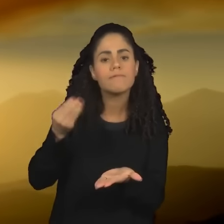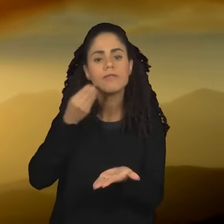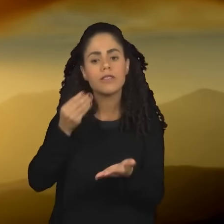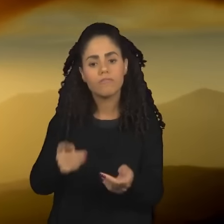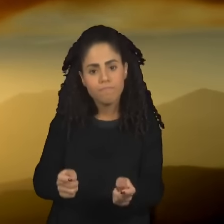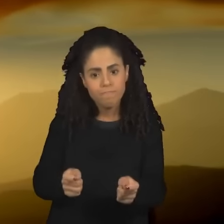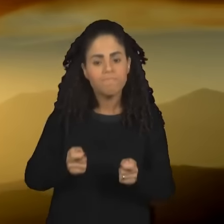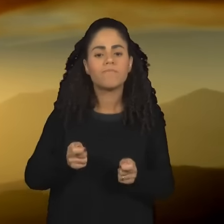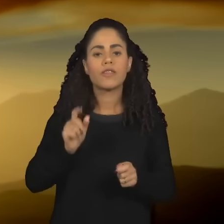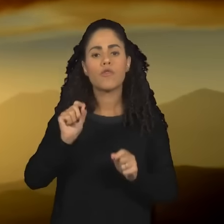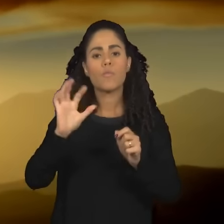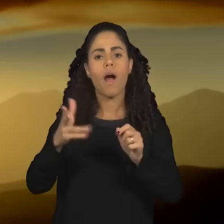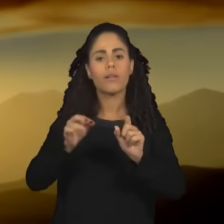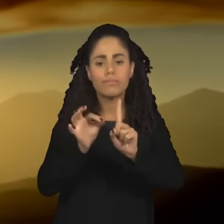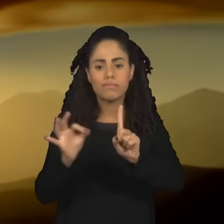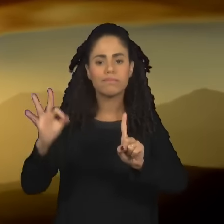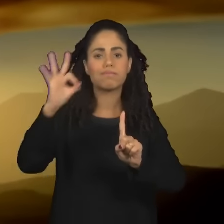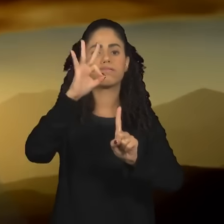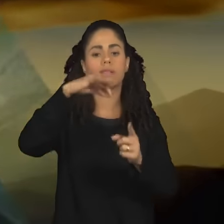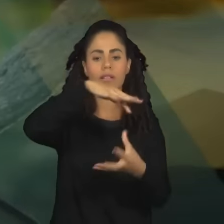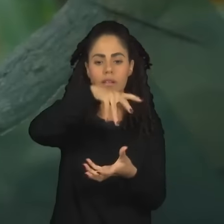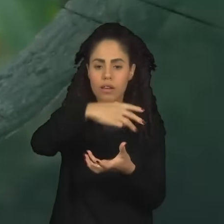frear o aumento da temperatura na Terra.